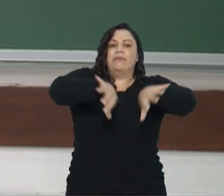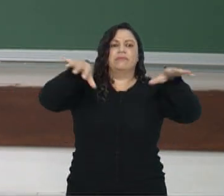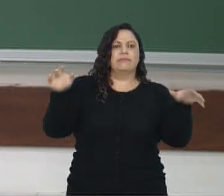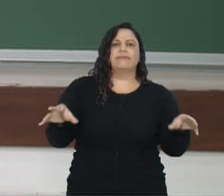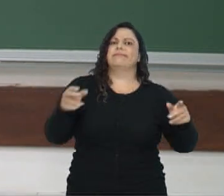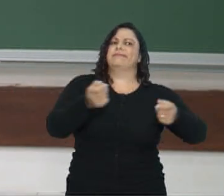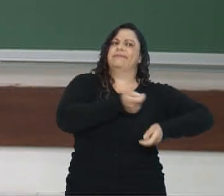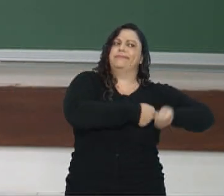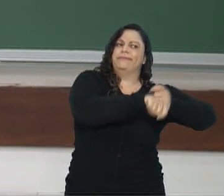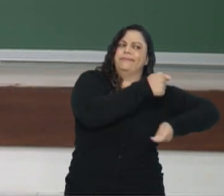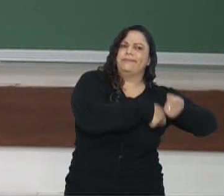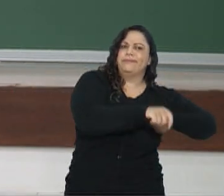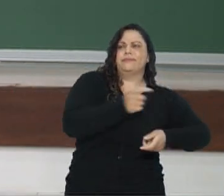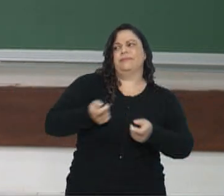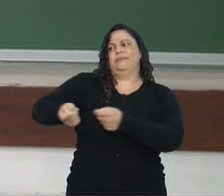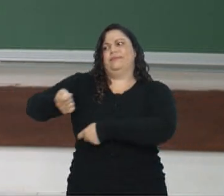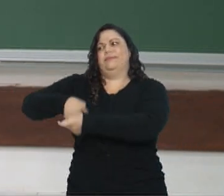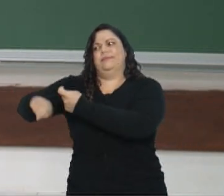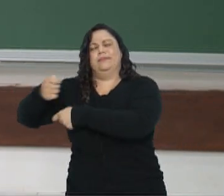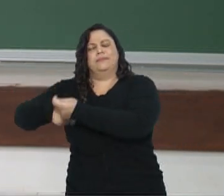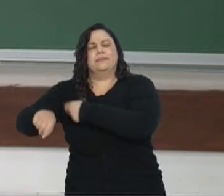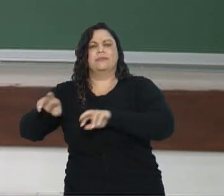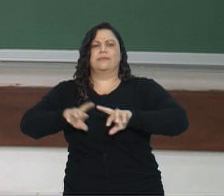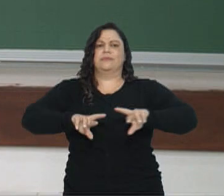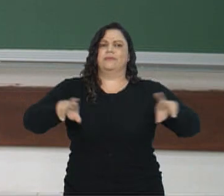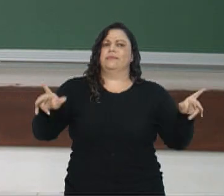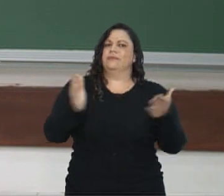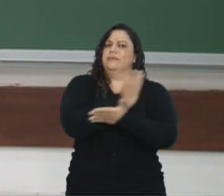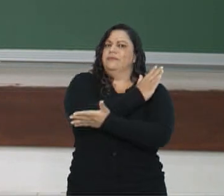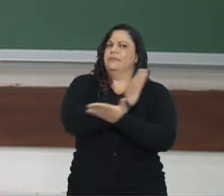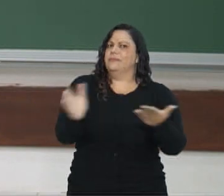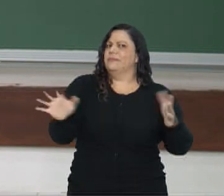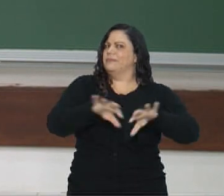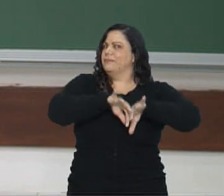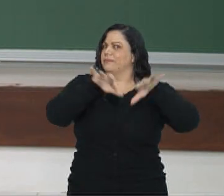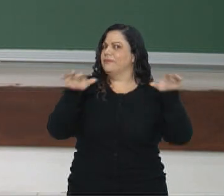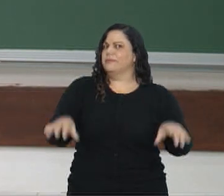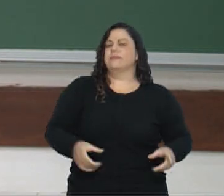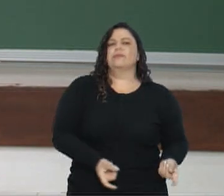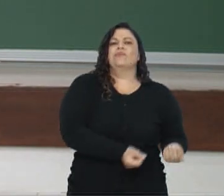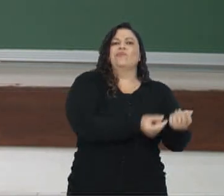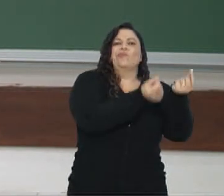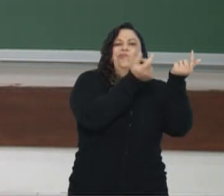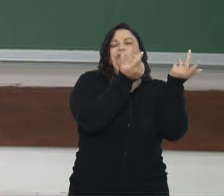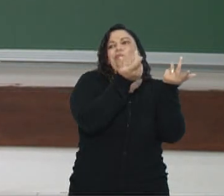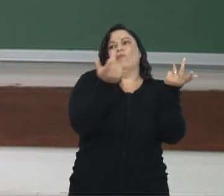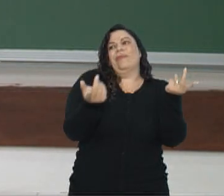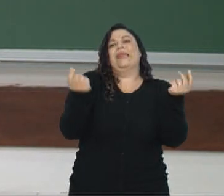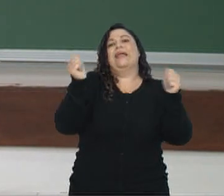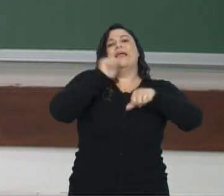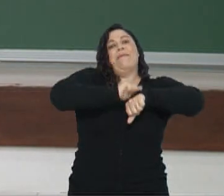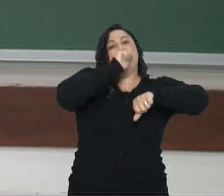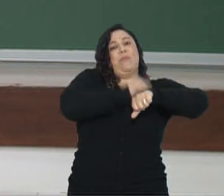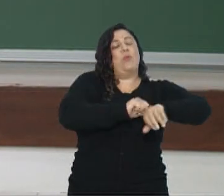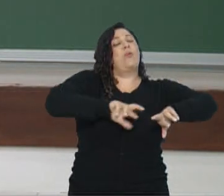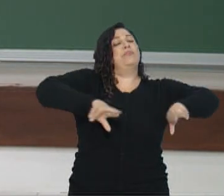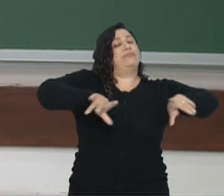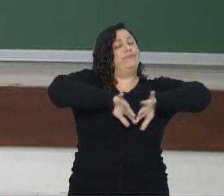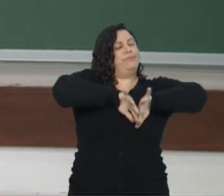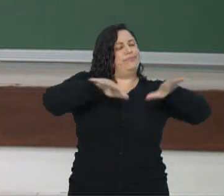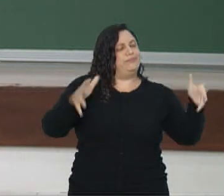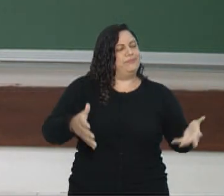por seu trabalho. Então nós vamos ter uma divisão clara entre ricos e pobres. Tá? O que vai acontecer? Toda